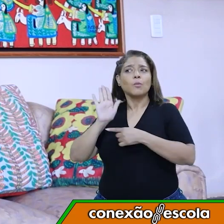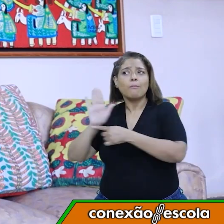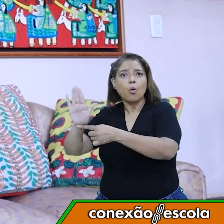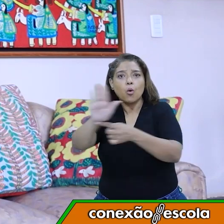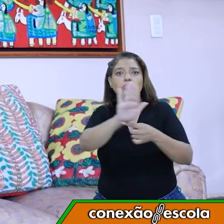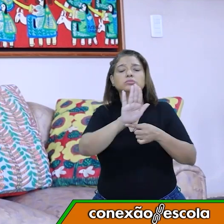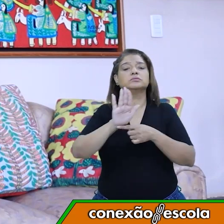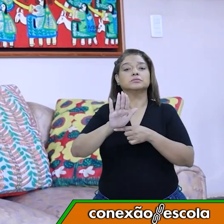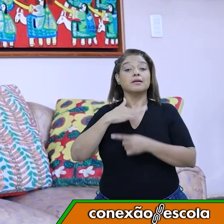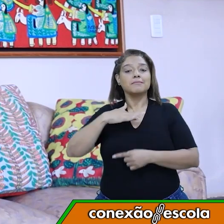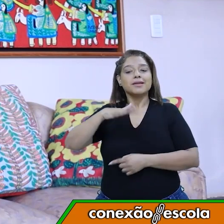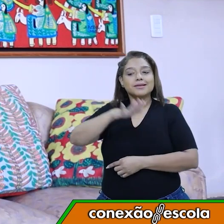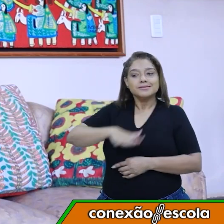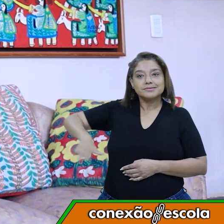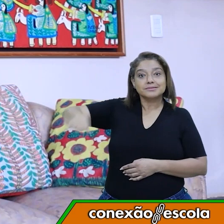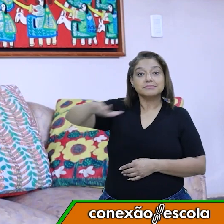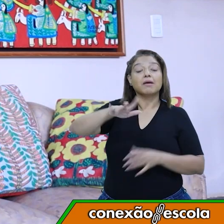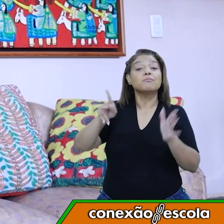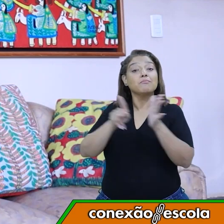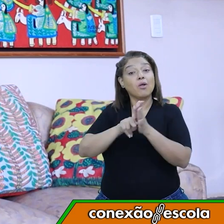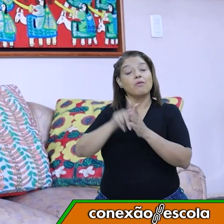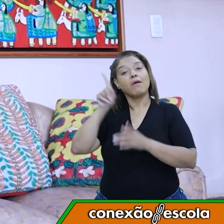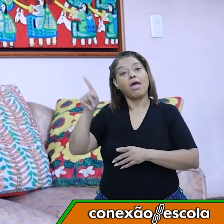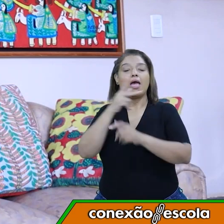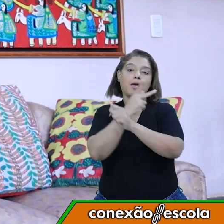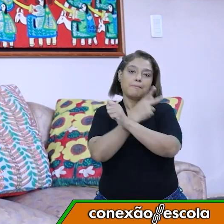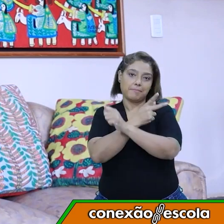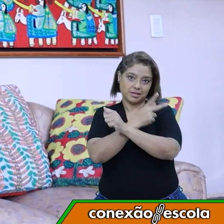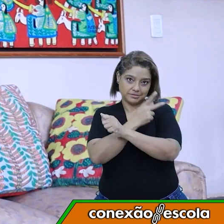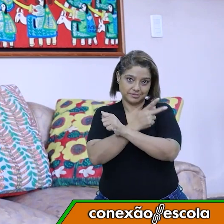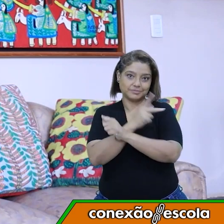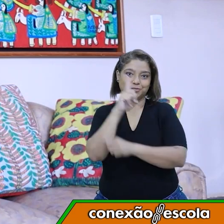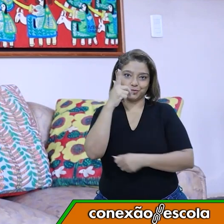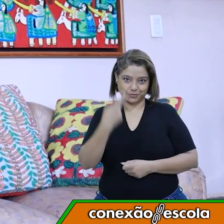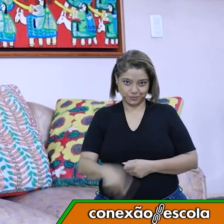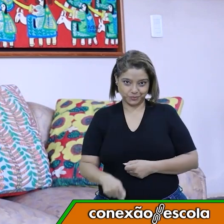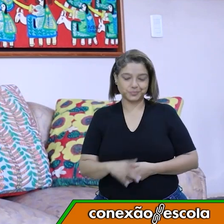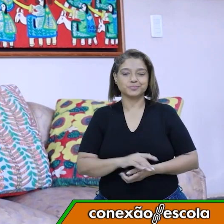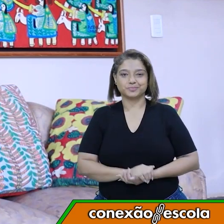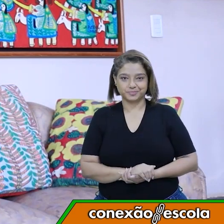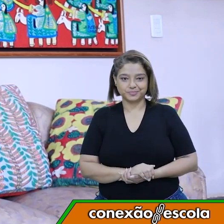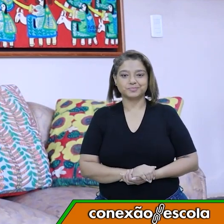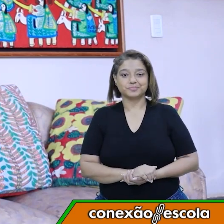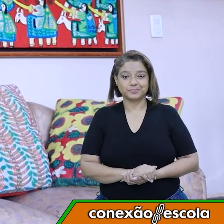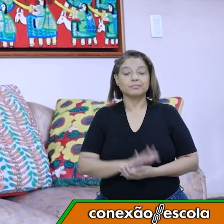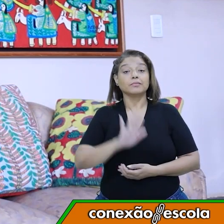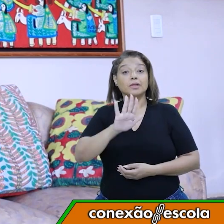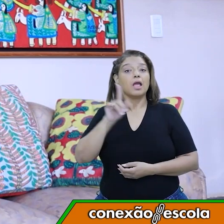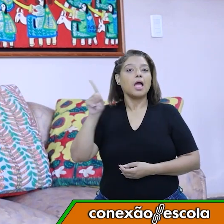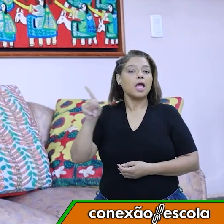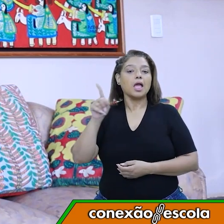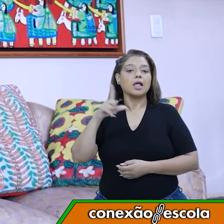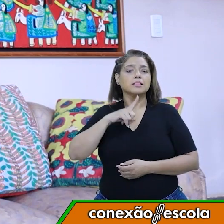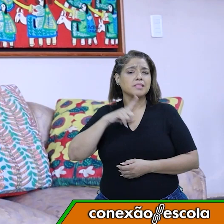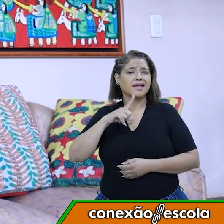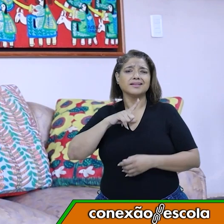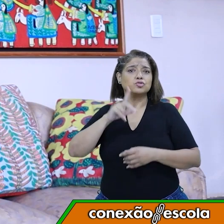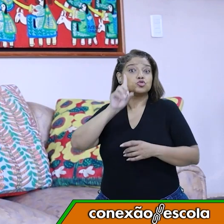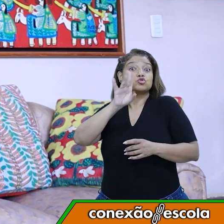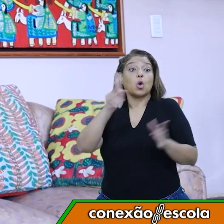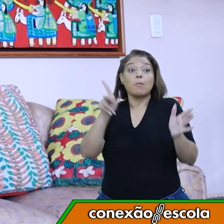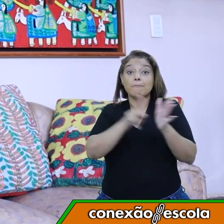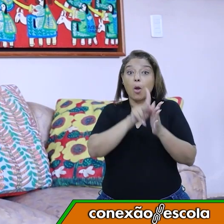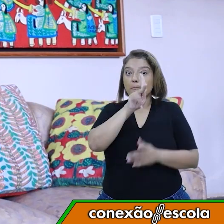espaço, entendeu? No meu ateliê lá em Aparecida de Goiânia. Então aqui, entendeu, só não tem obra só do meu pai, não. Eu tenho obra de mais de